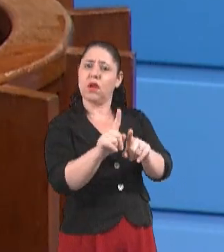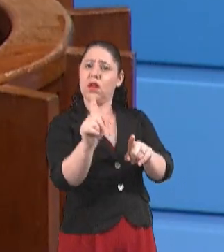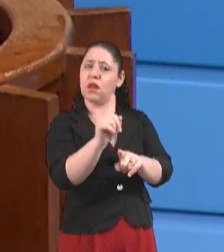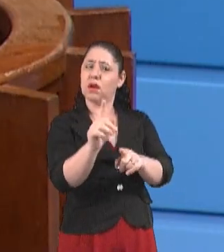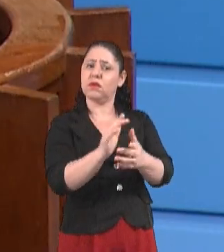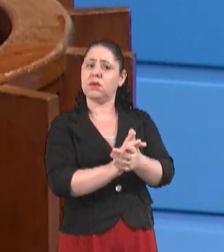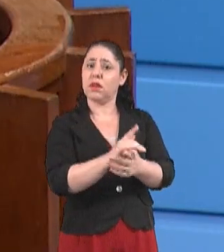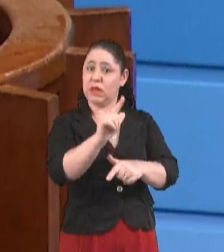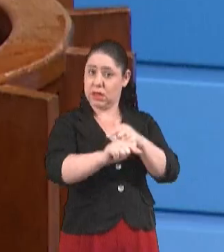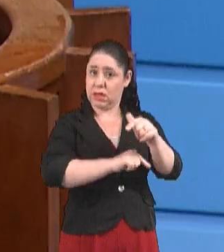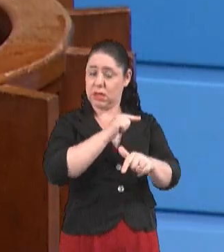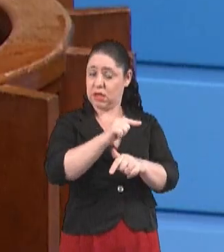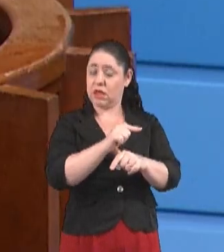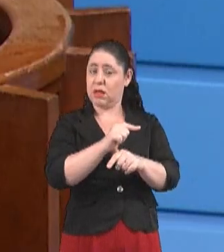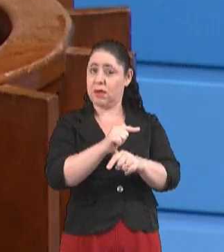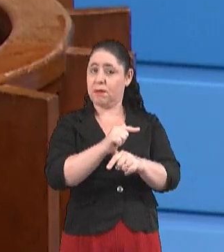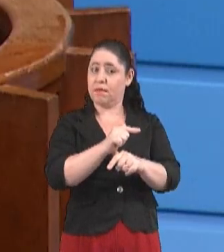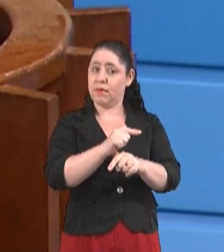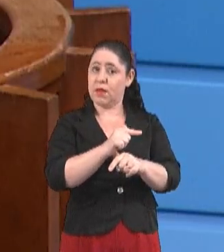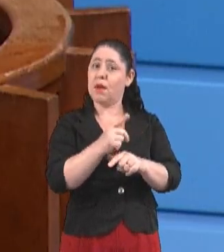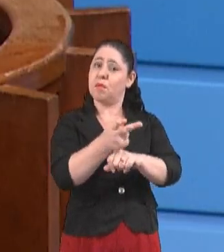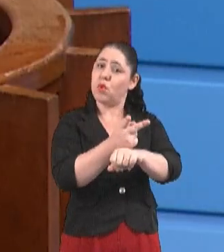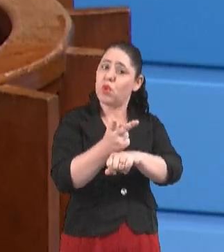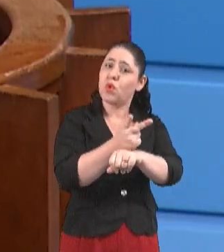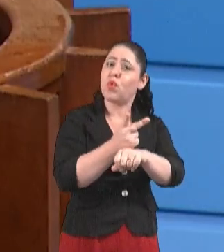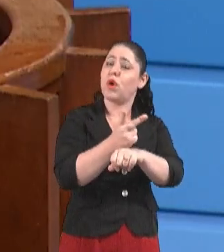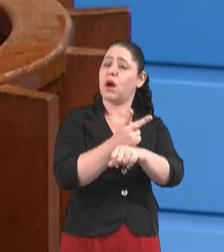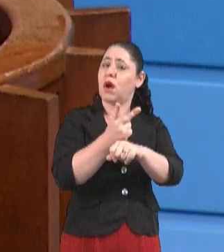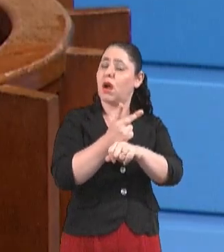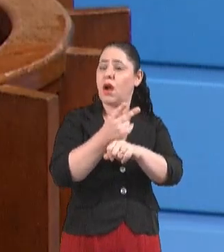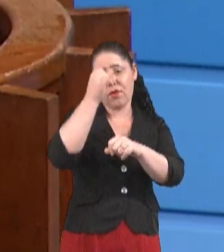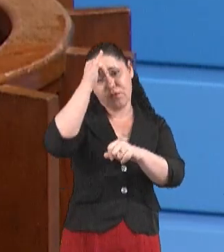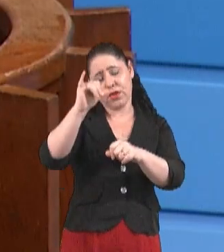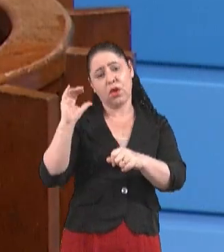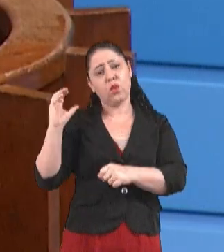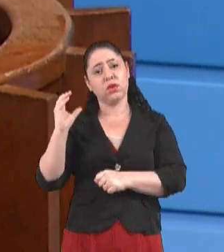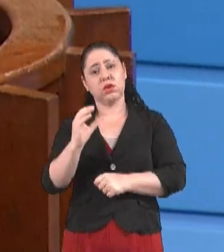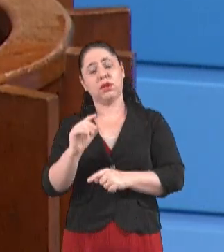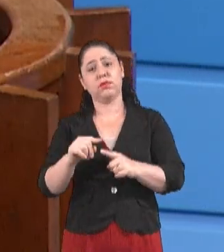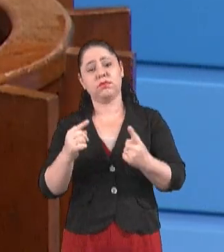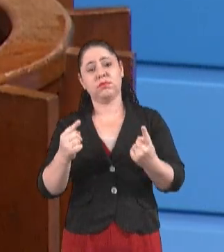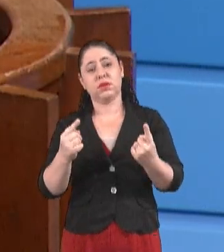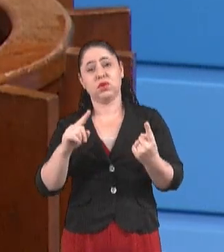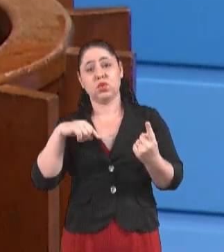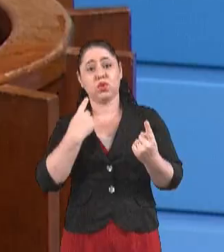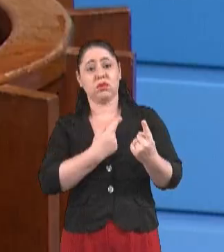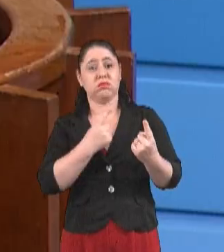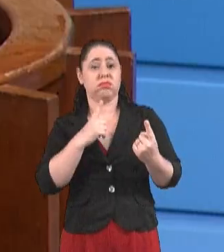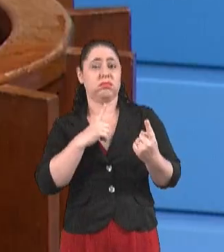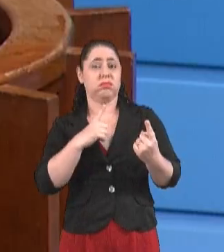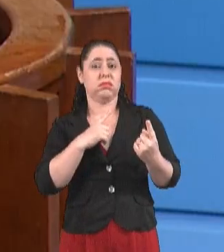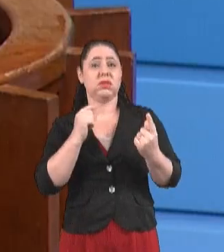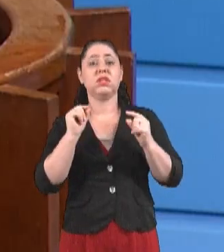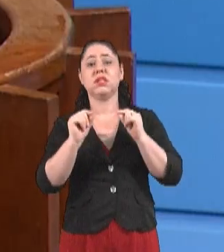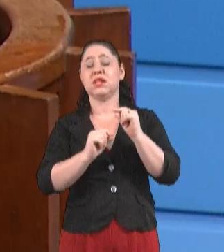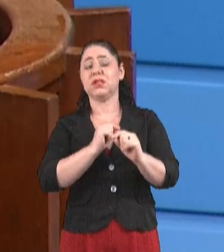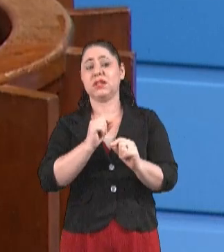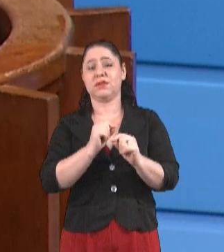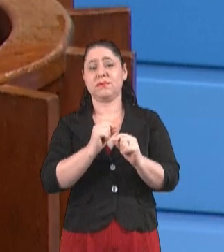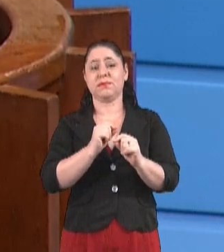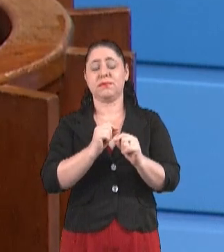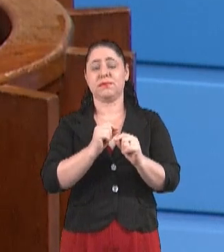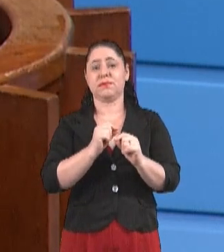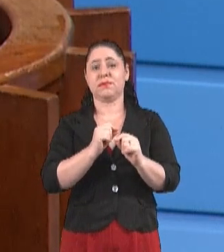Conselho Tutelar tem trabalhado e tem buscado conter esse tipo de crimes. Mas nós temos que aparelhar,